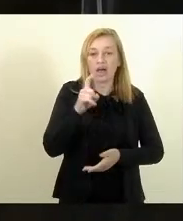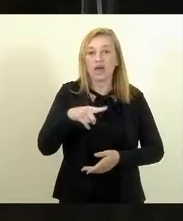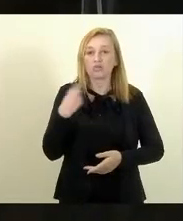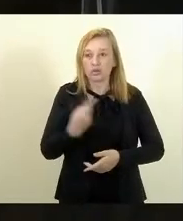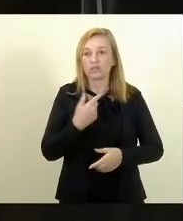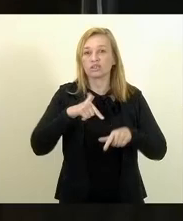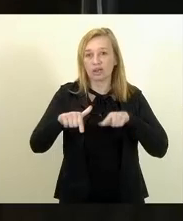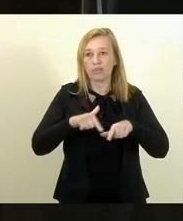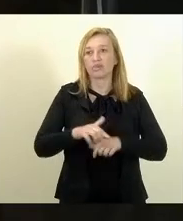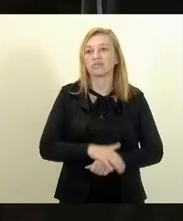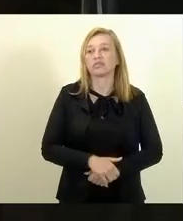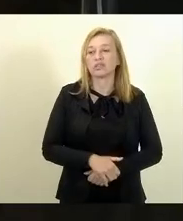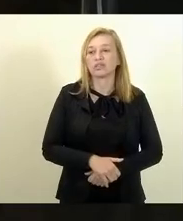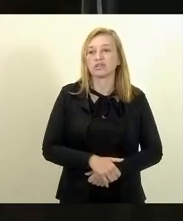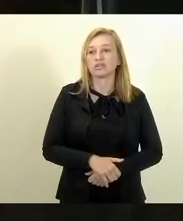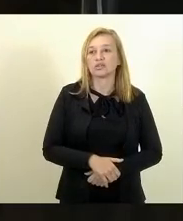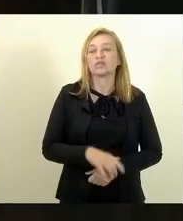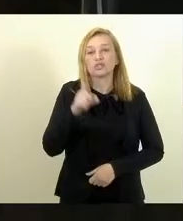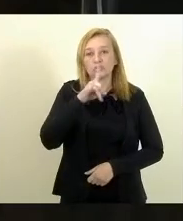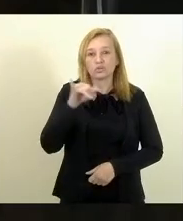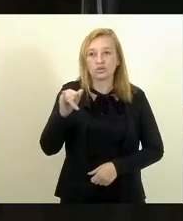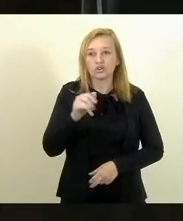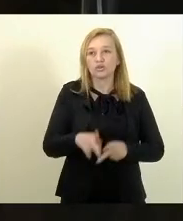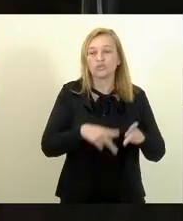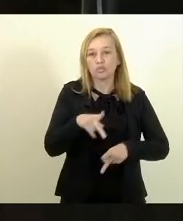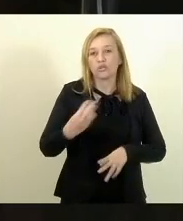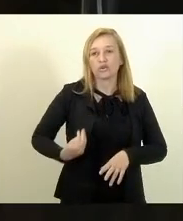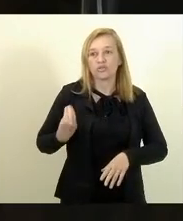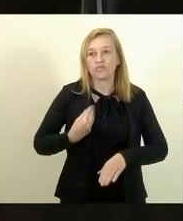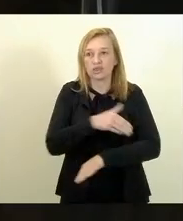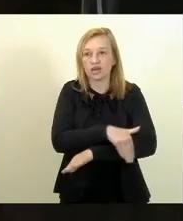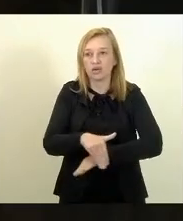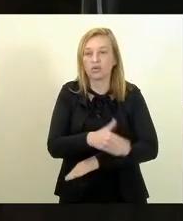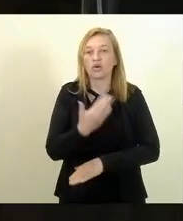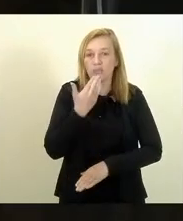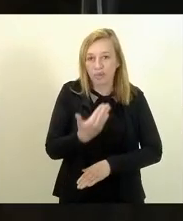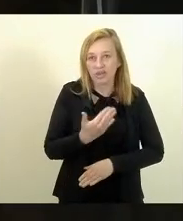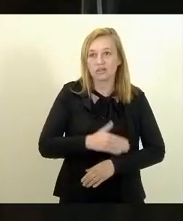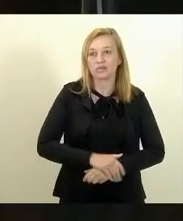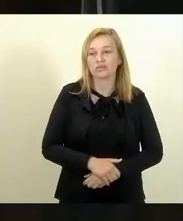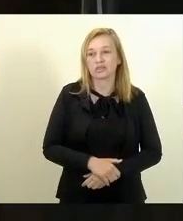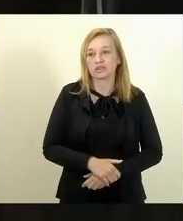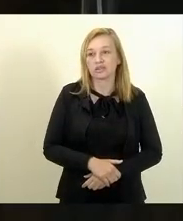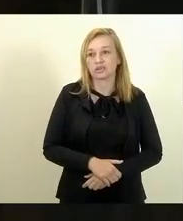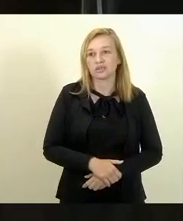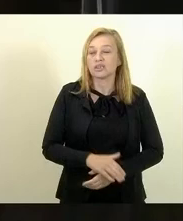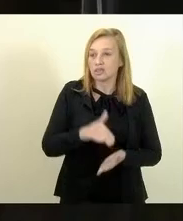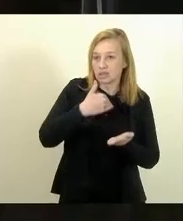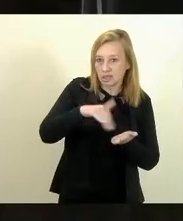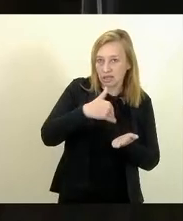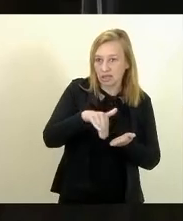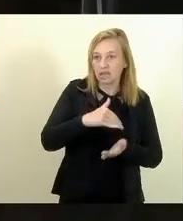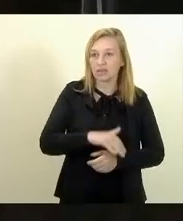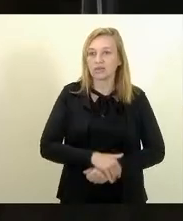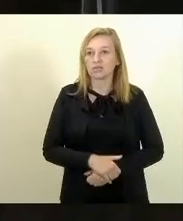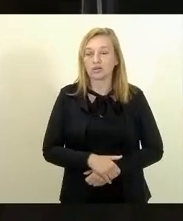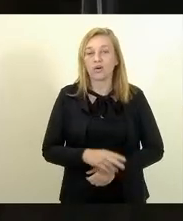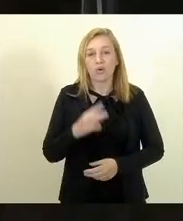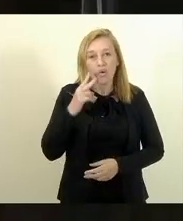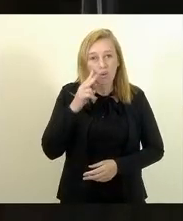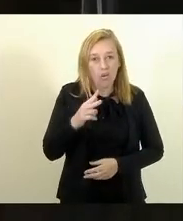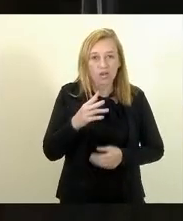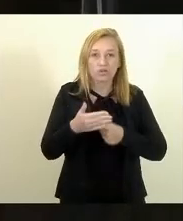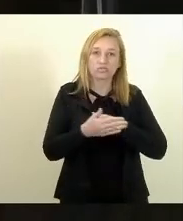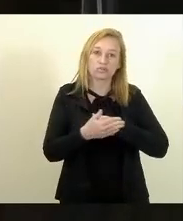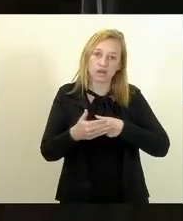papel. E aí, no dia da população em situação de rua, eu peço que os secretários olhem com